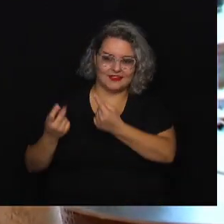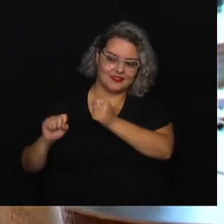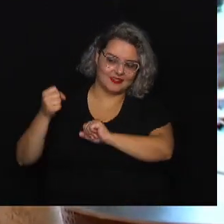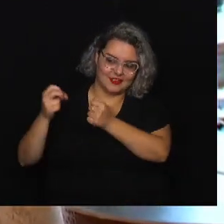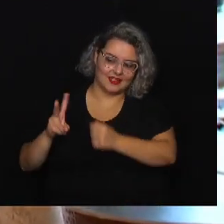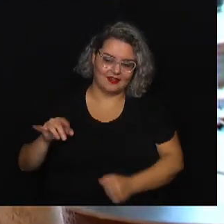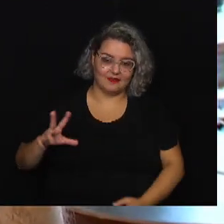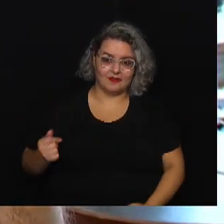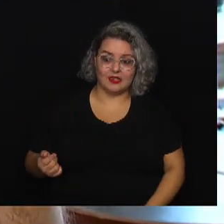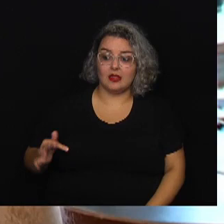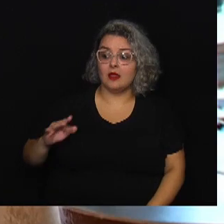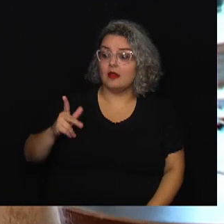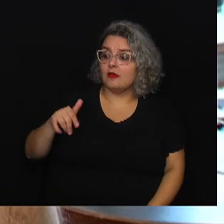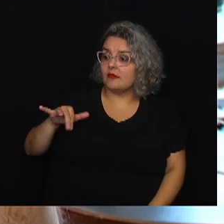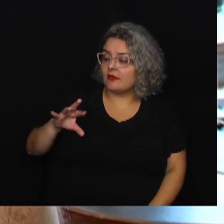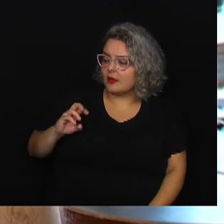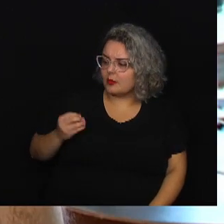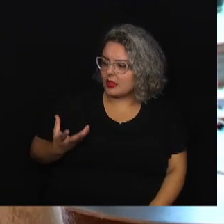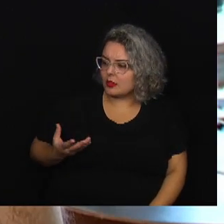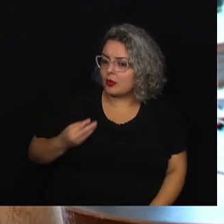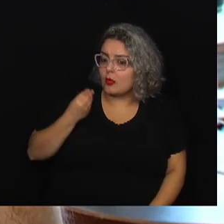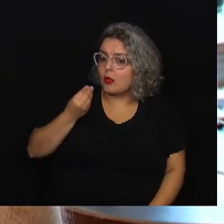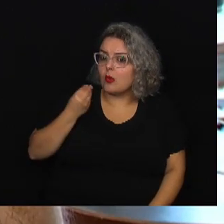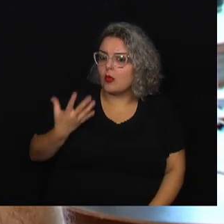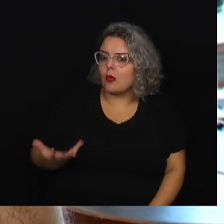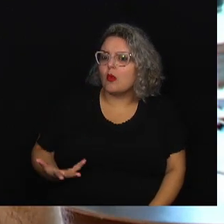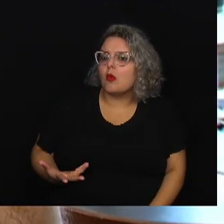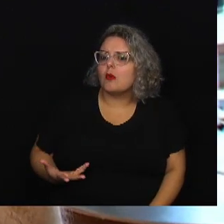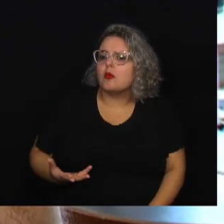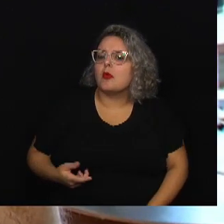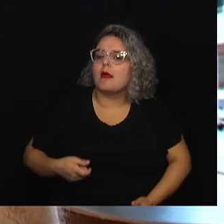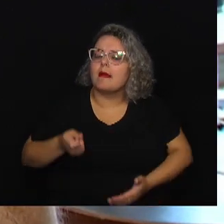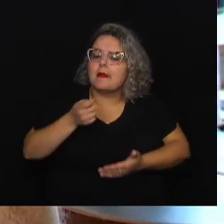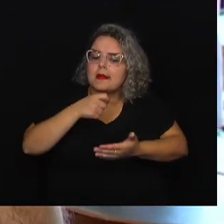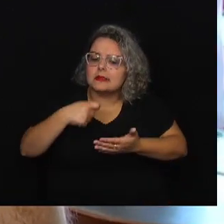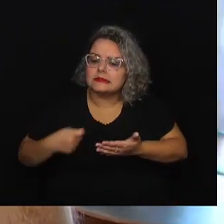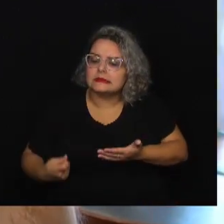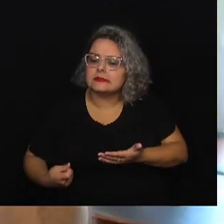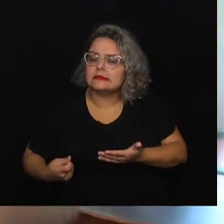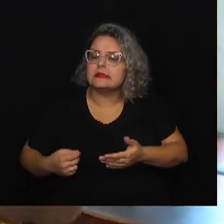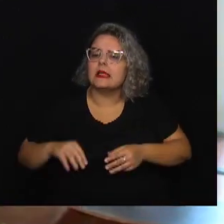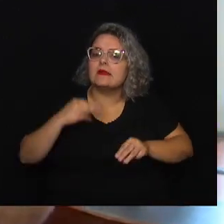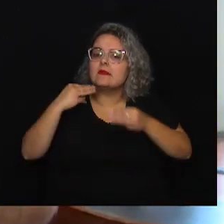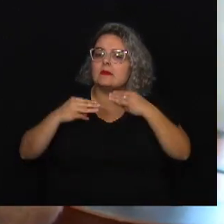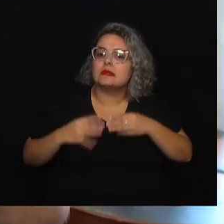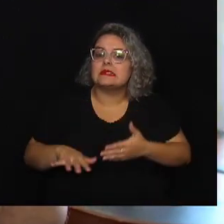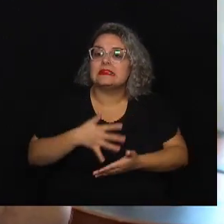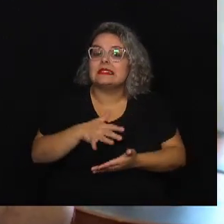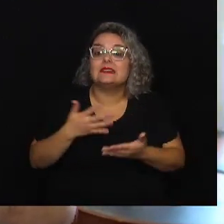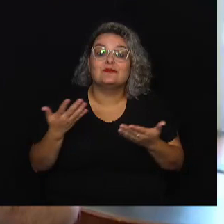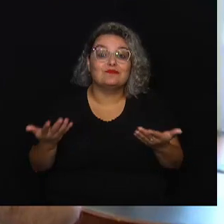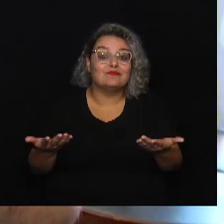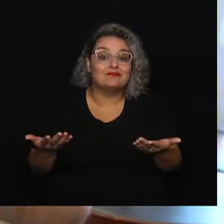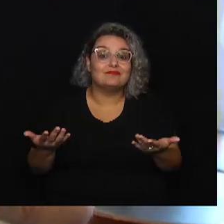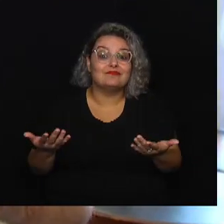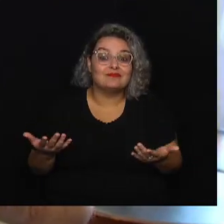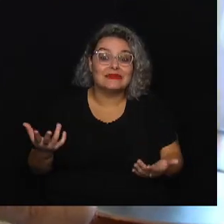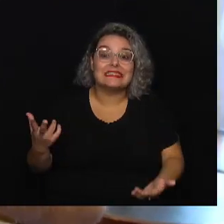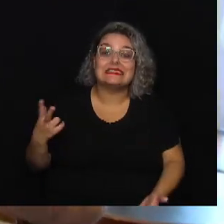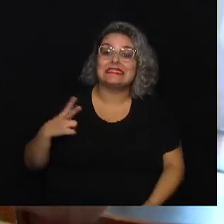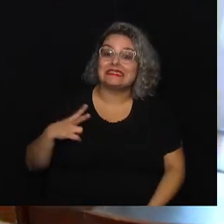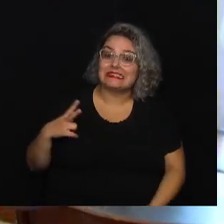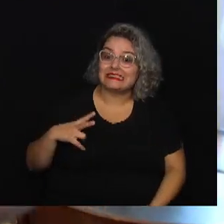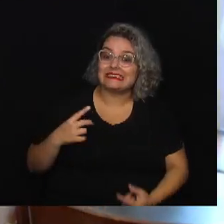Fabinho, como é que escreve, como é que compõe a música, o samba? É uma particularidade de